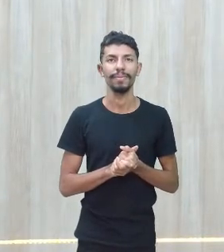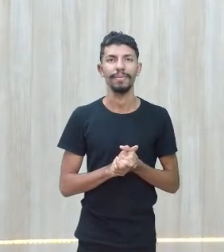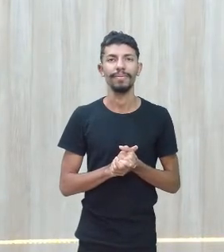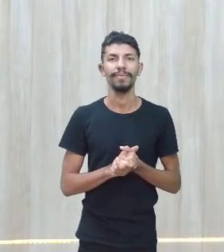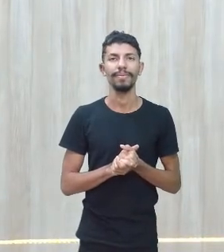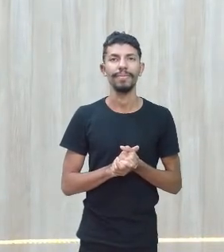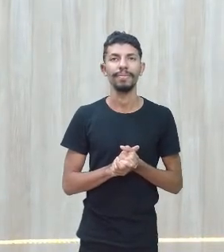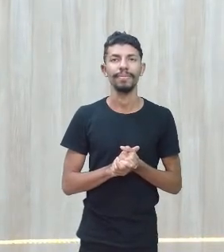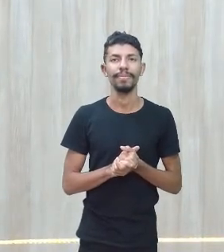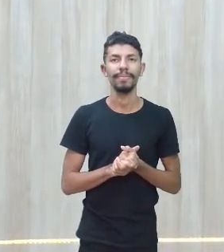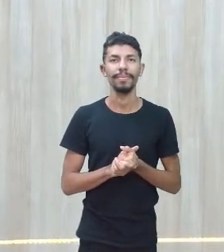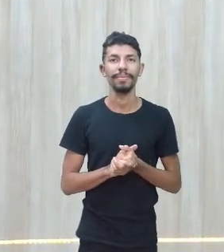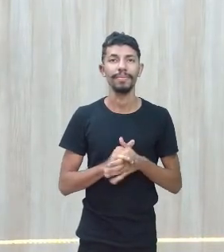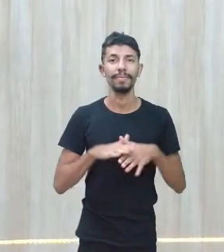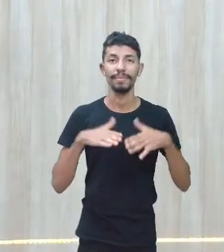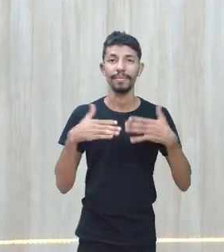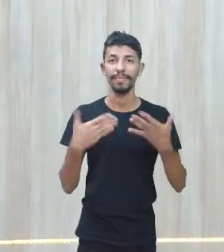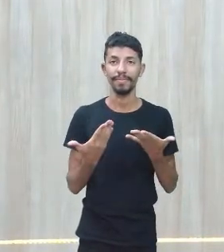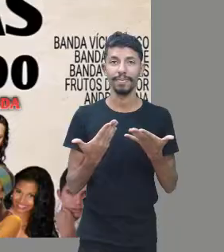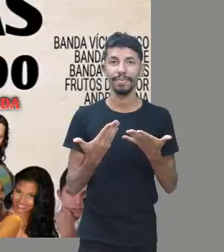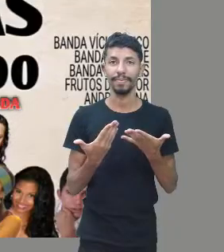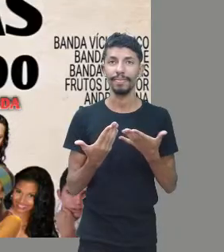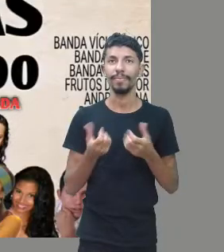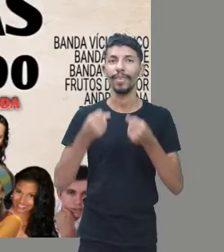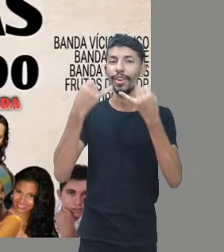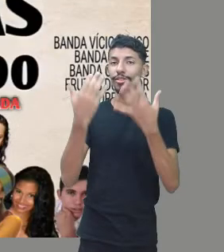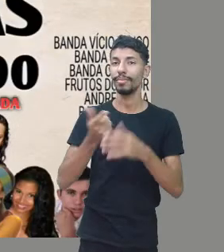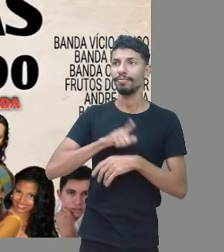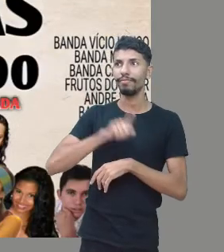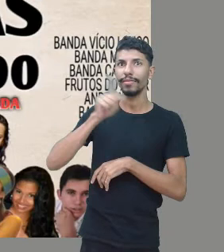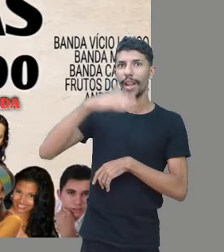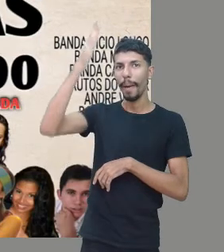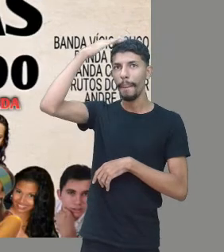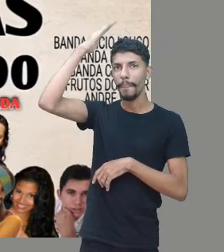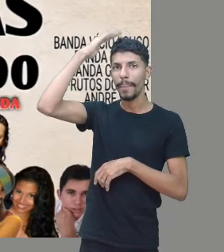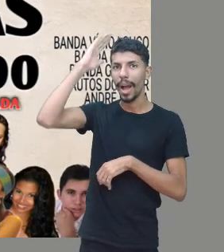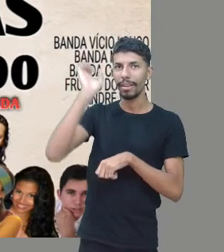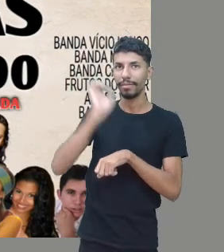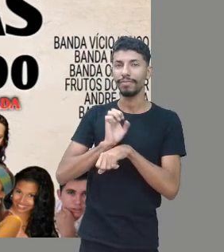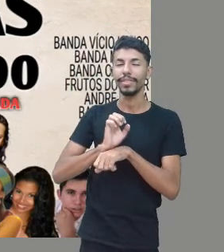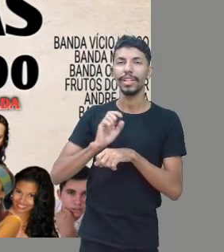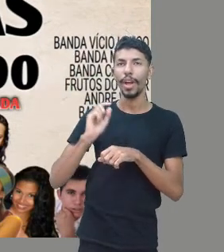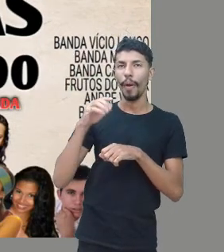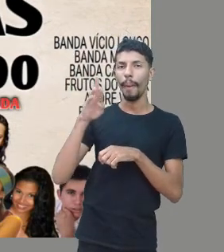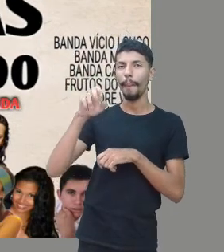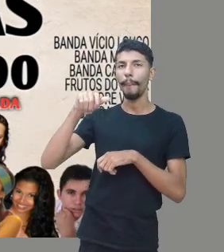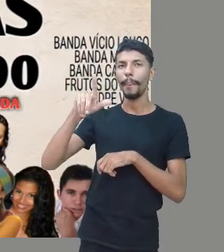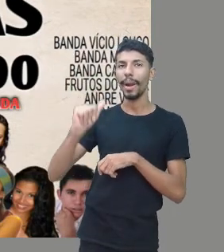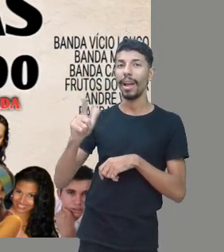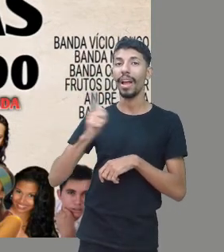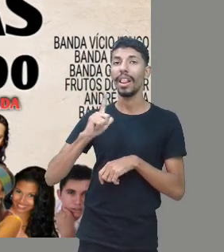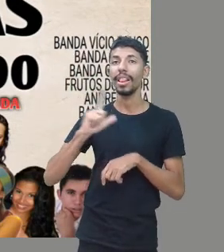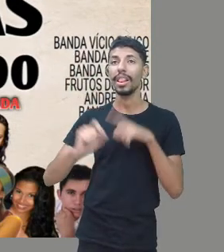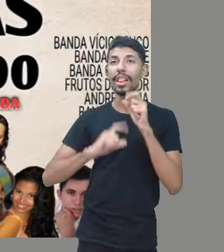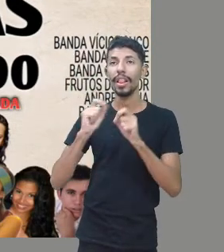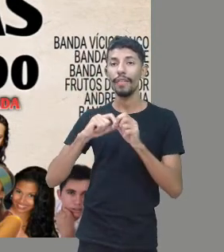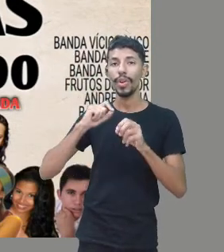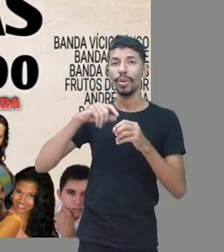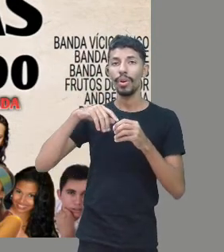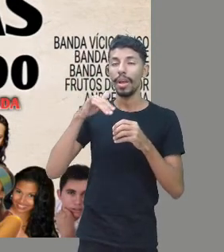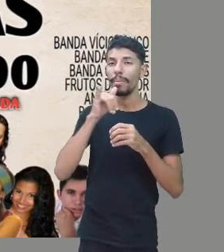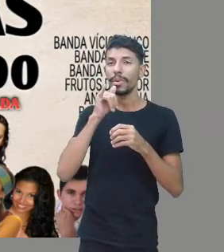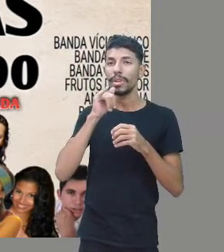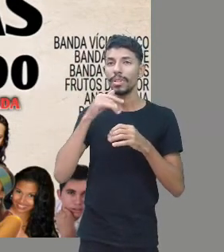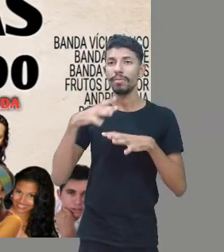Bom, como eu disse, né, no Pará, o brega ele assistiu uma incorporação de diversos